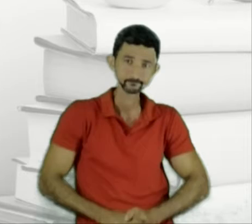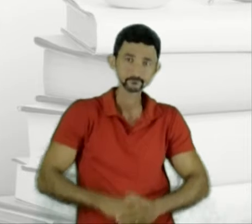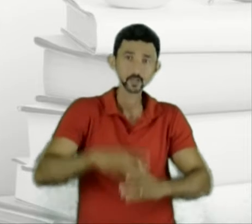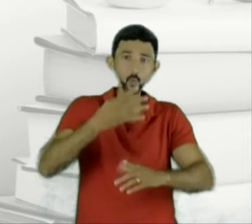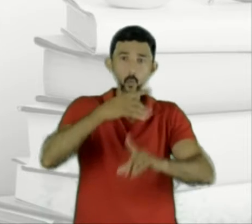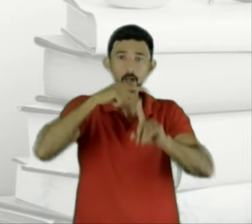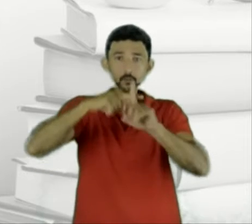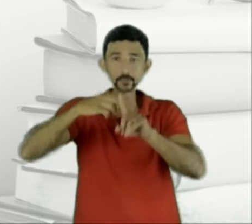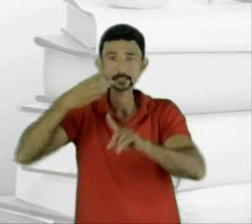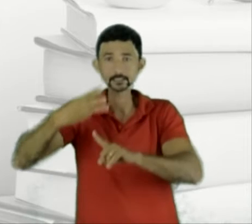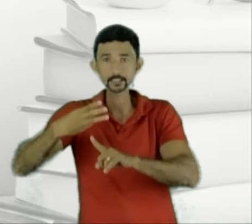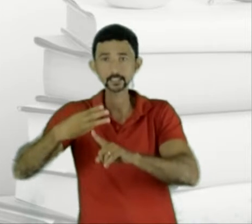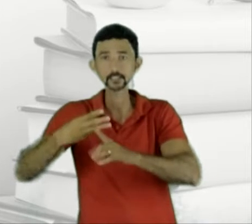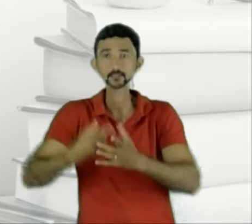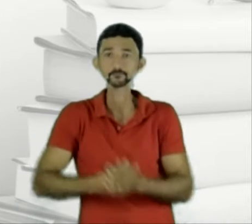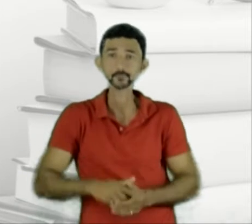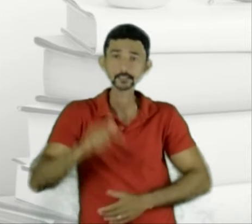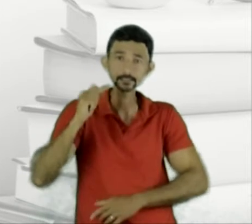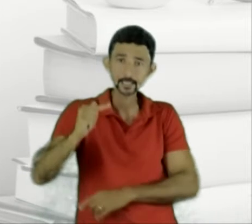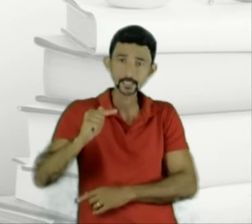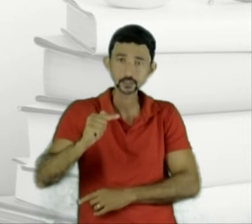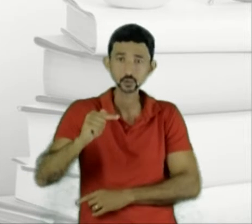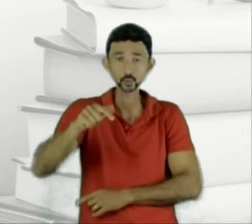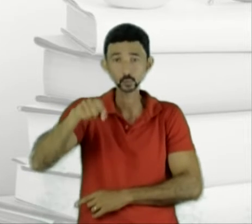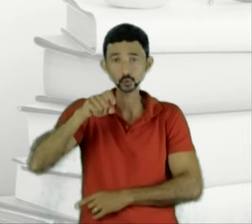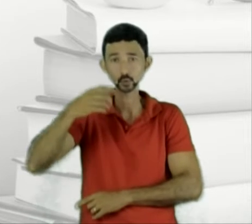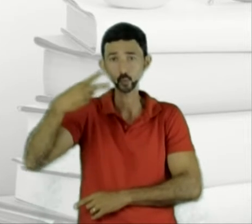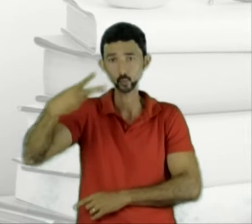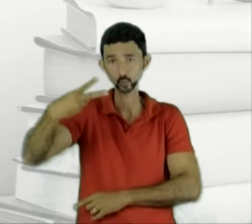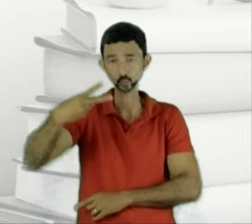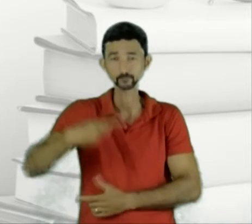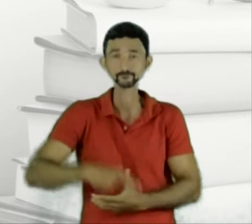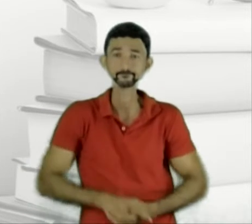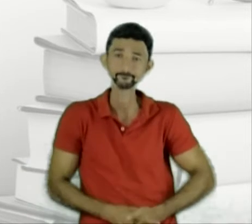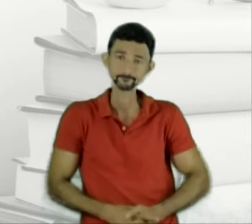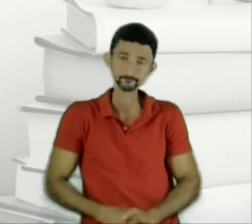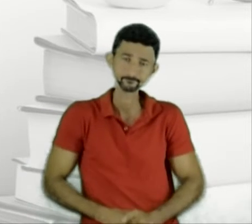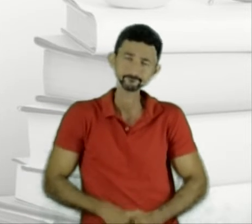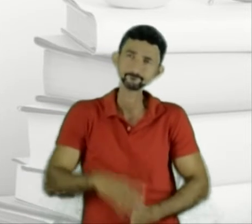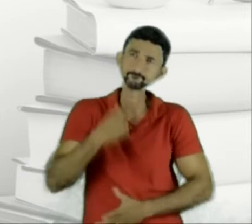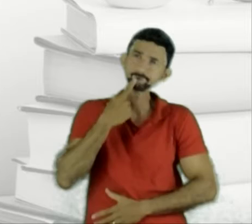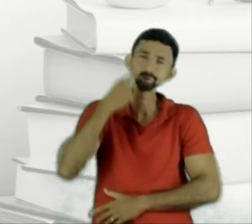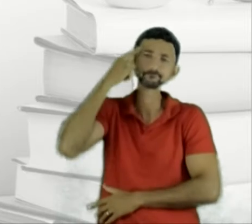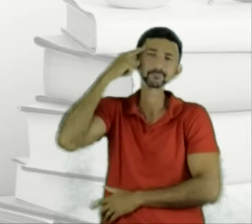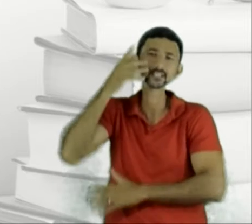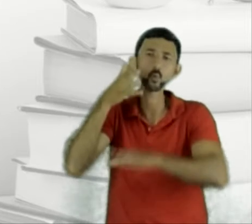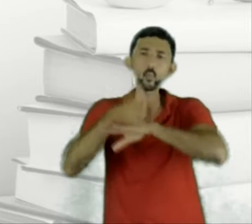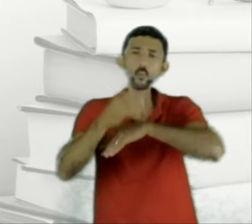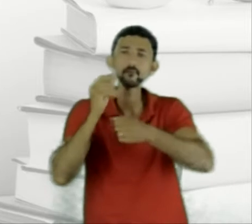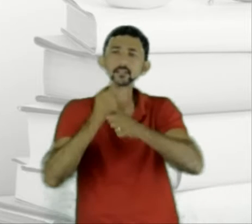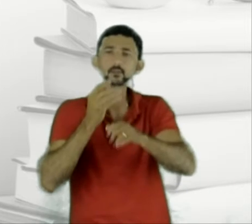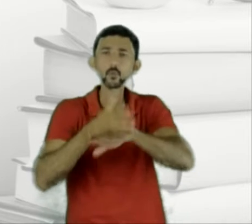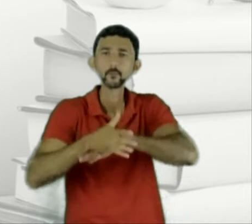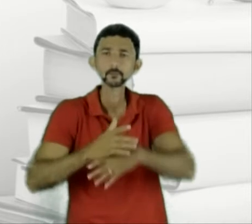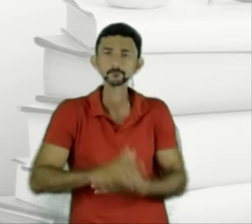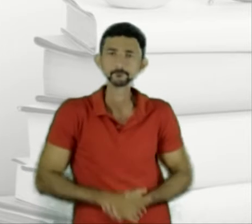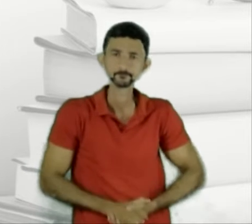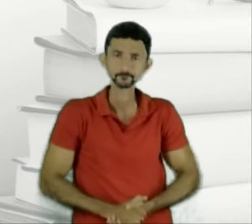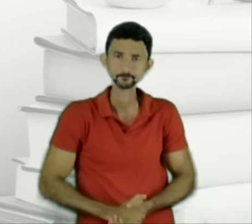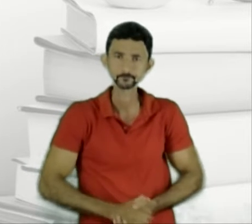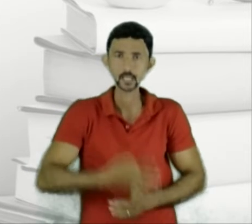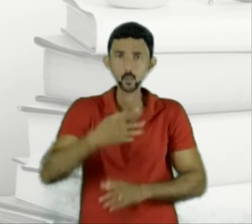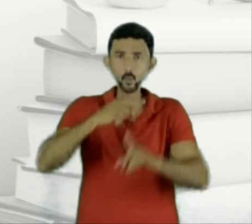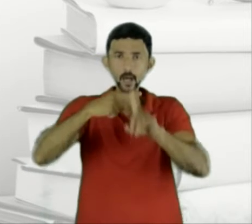ficar 7 vezes x ao quadrado, que dá 7x quadrado. Mas eu posso pensar direto, assim, 4x ao quadrado